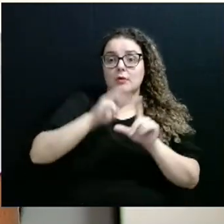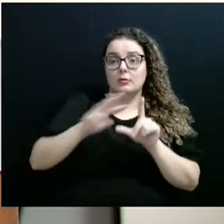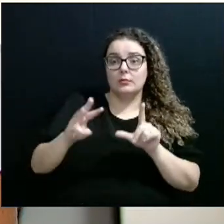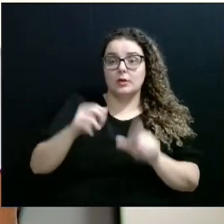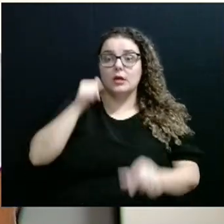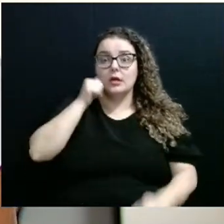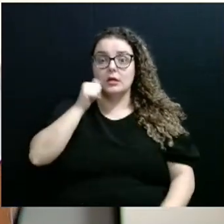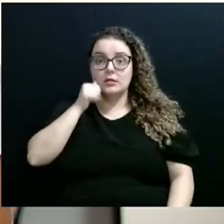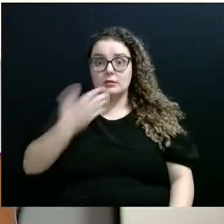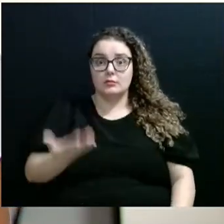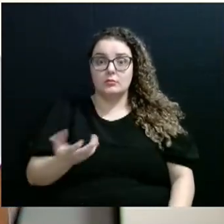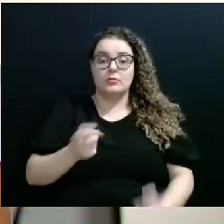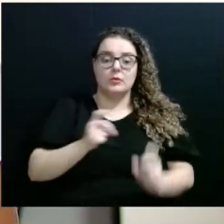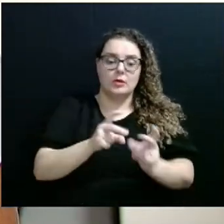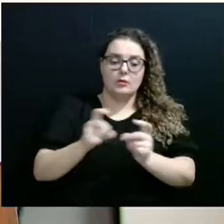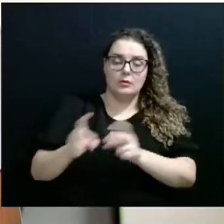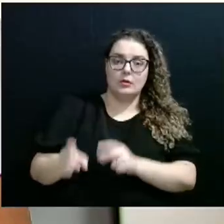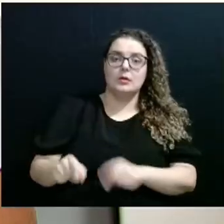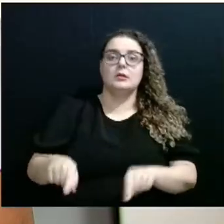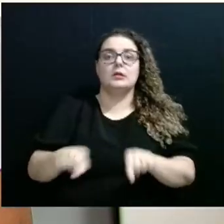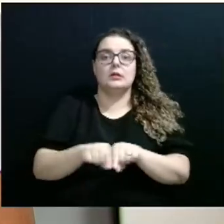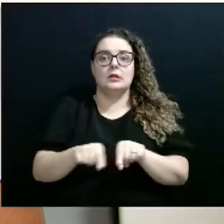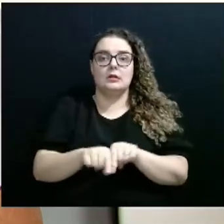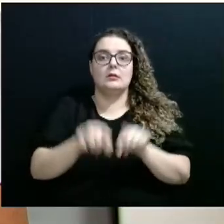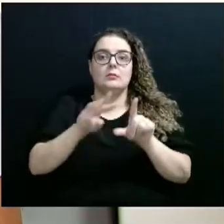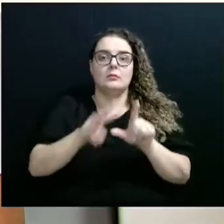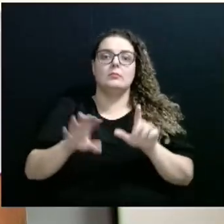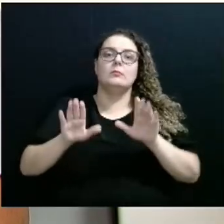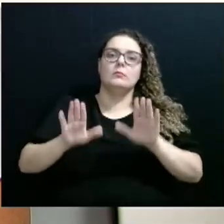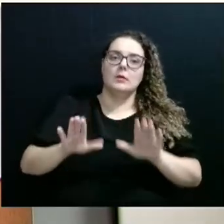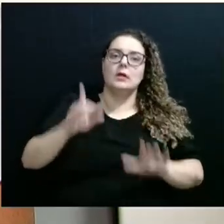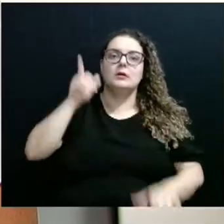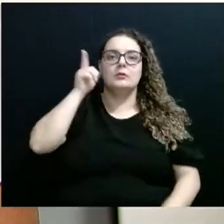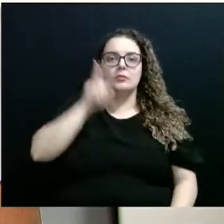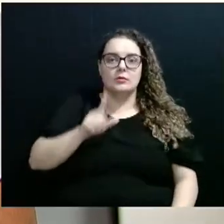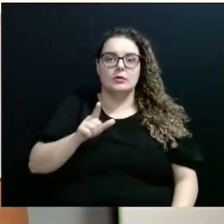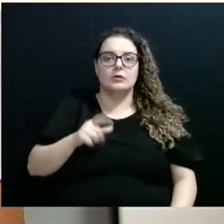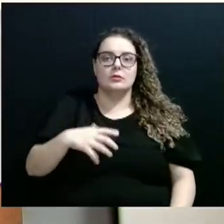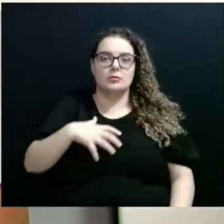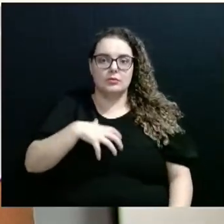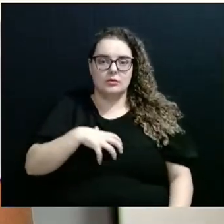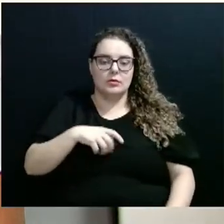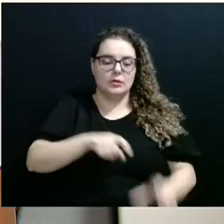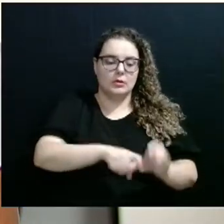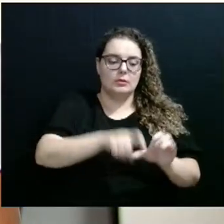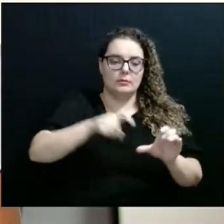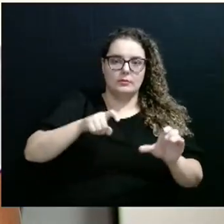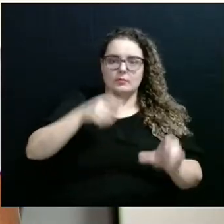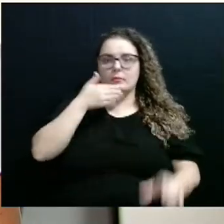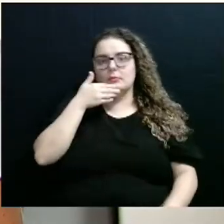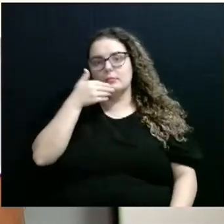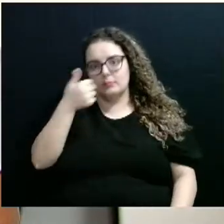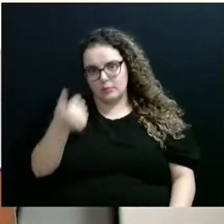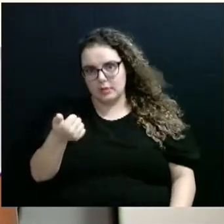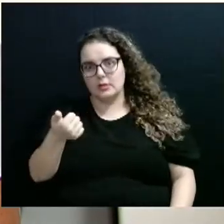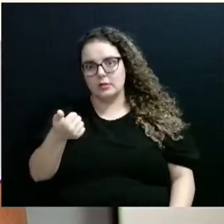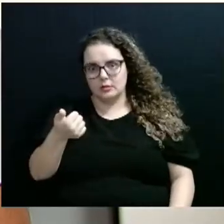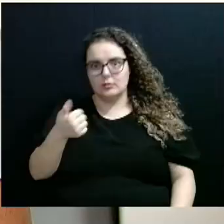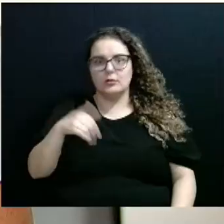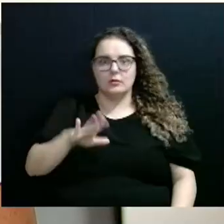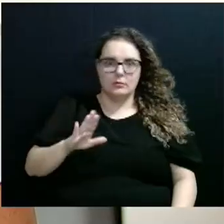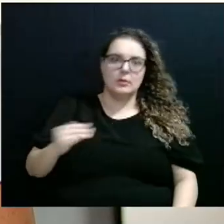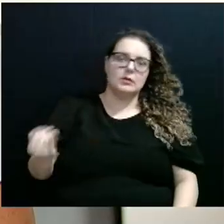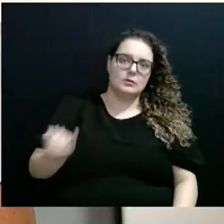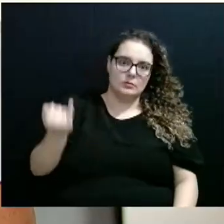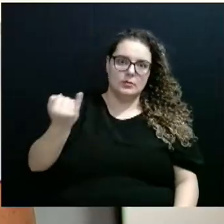os seus produtos também, mas se elas conseguirem fazer isso de forma autônoma, vai ser muito mais interessante e mais benéfico